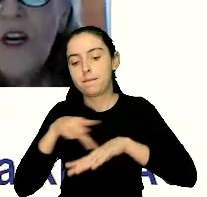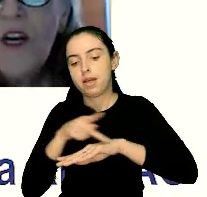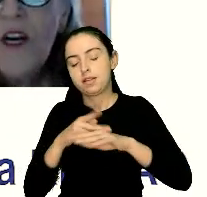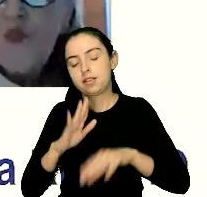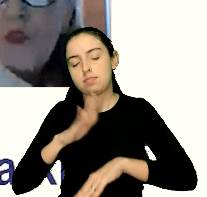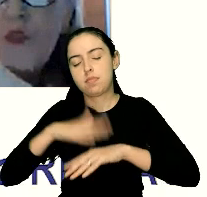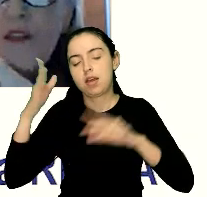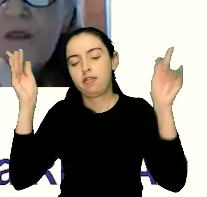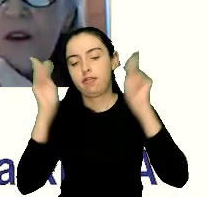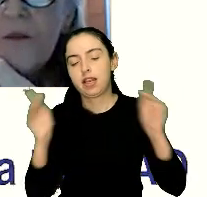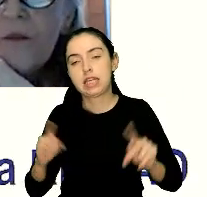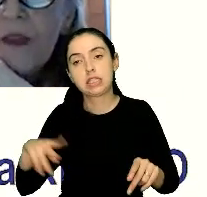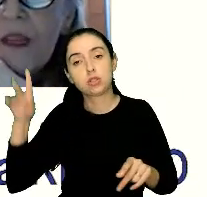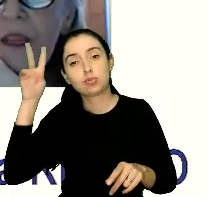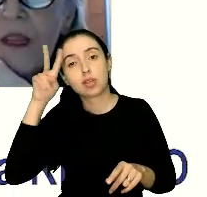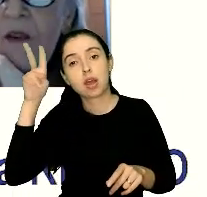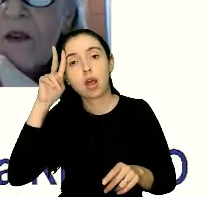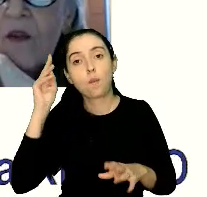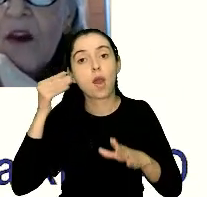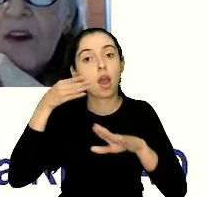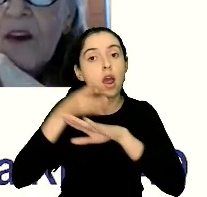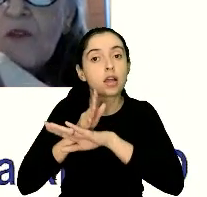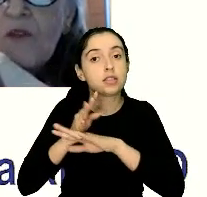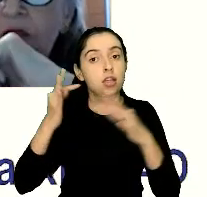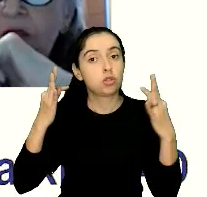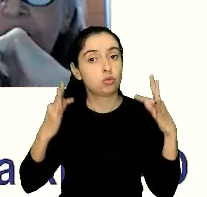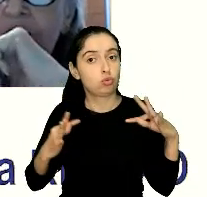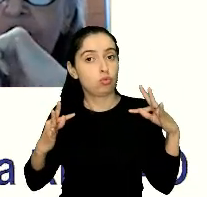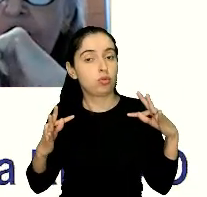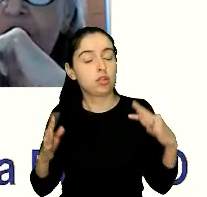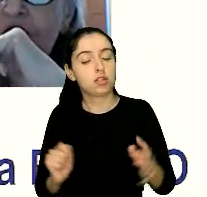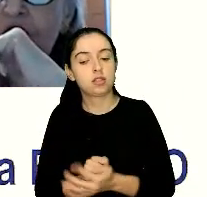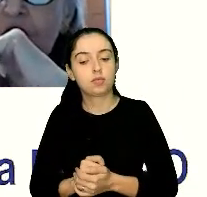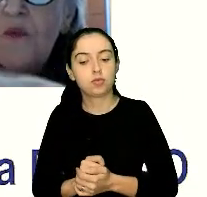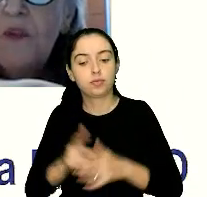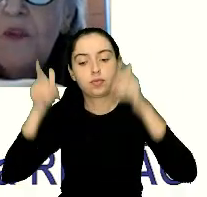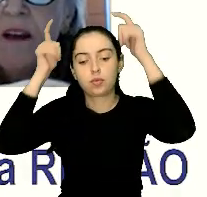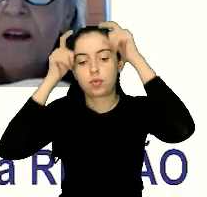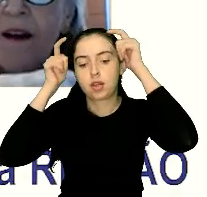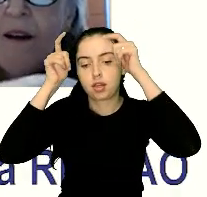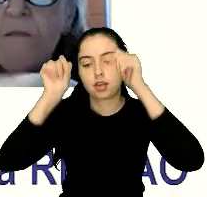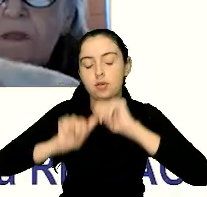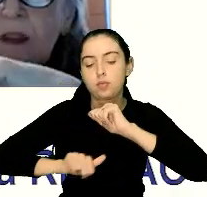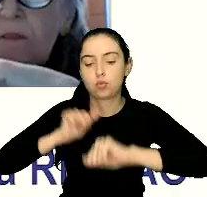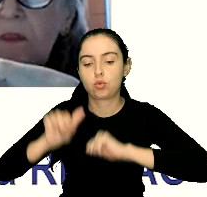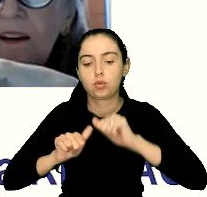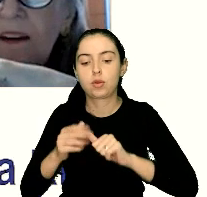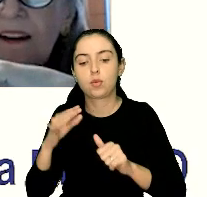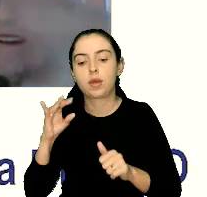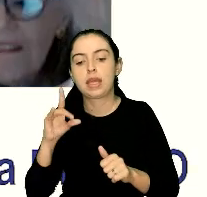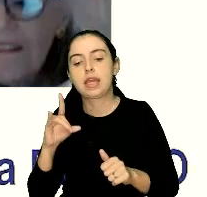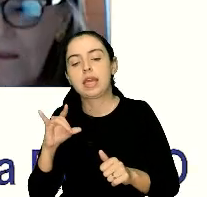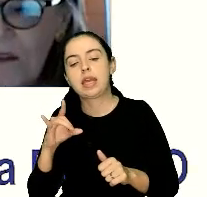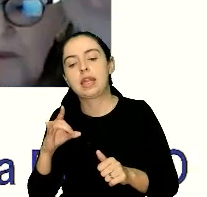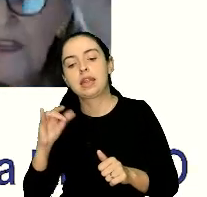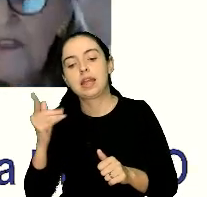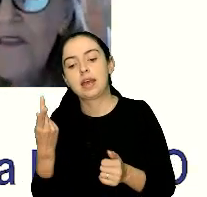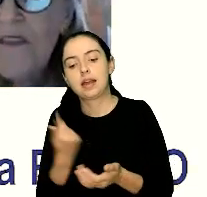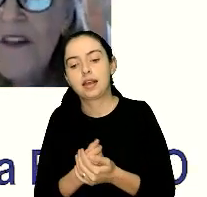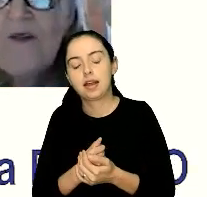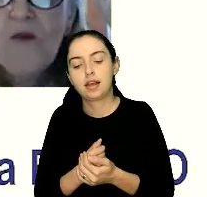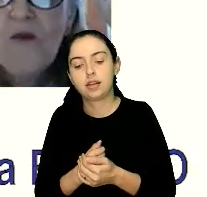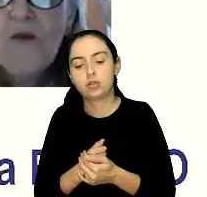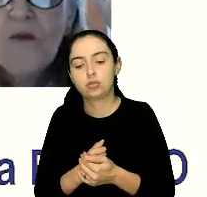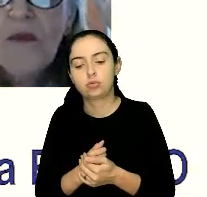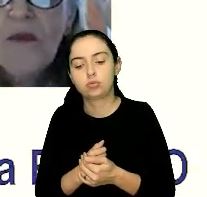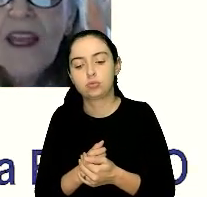mais uma jogada de turismo, né? O rei do Butão substituiu o IDH pelo país